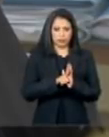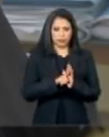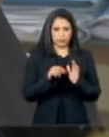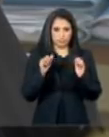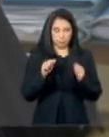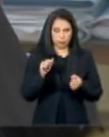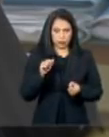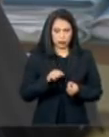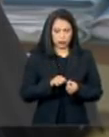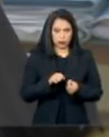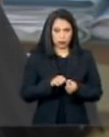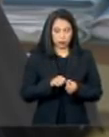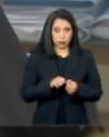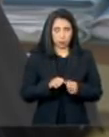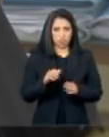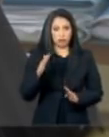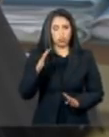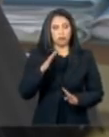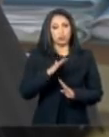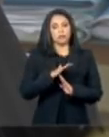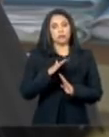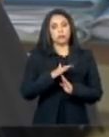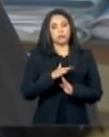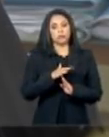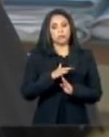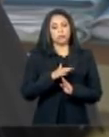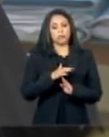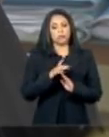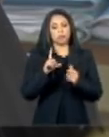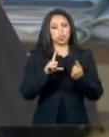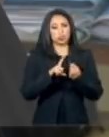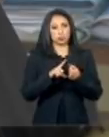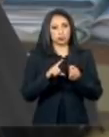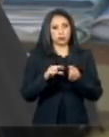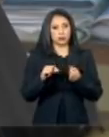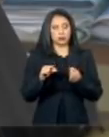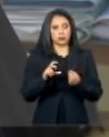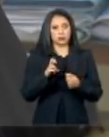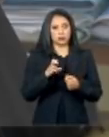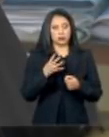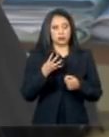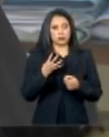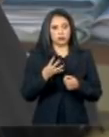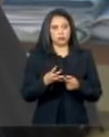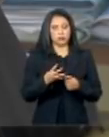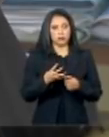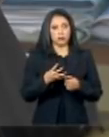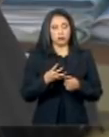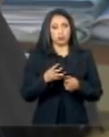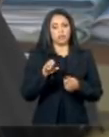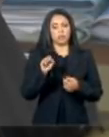no limite temporal insculpido no artigo 54 da lei 9.784 99